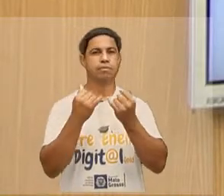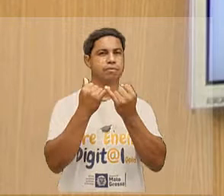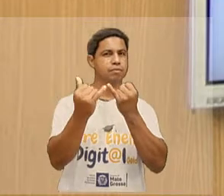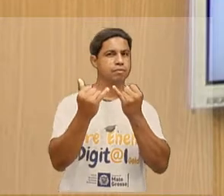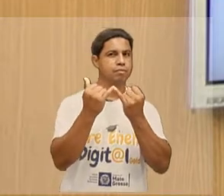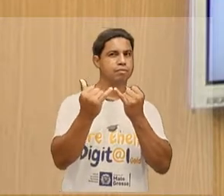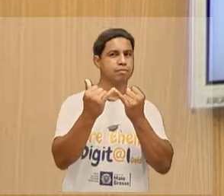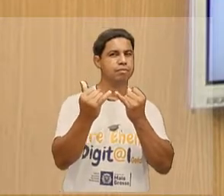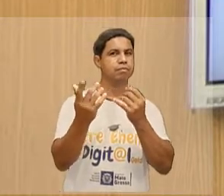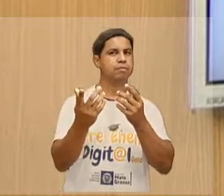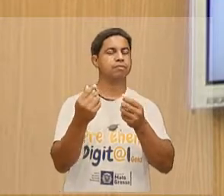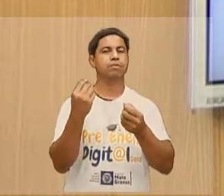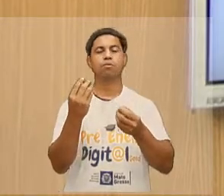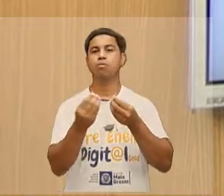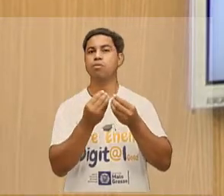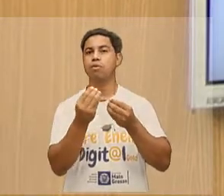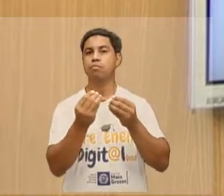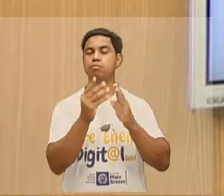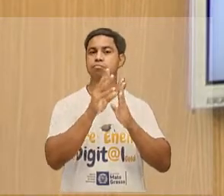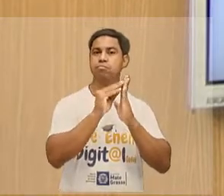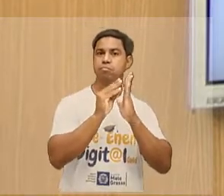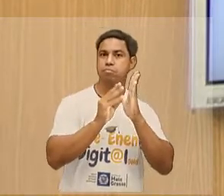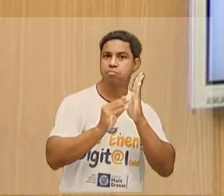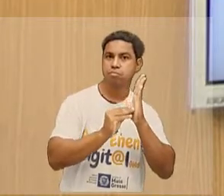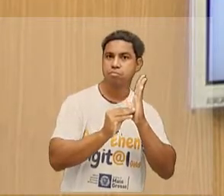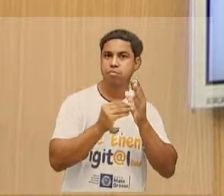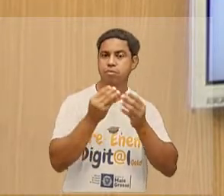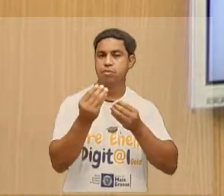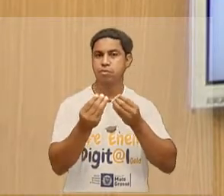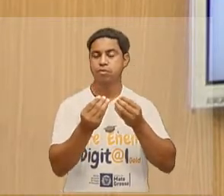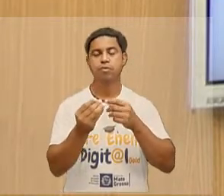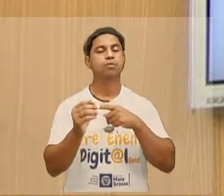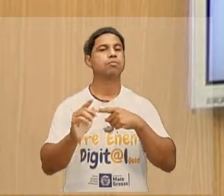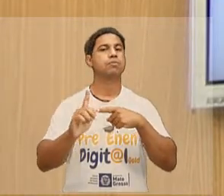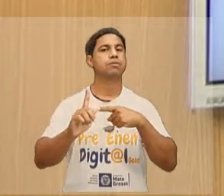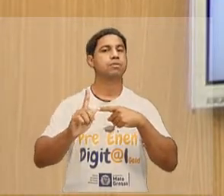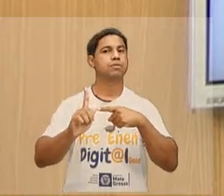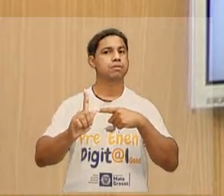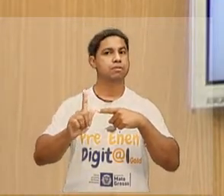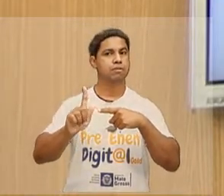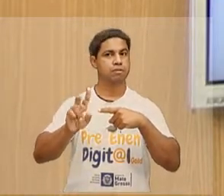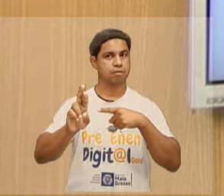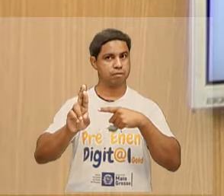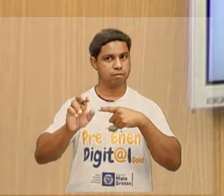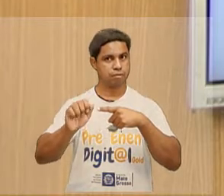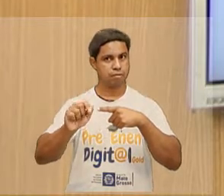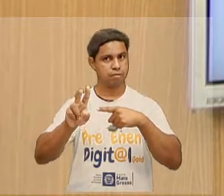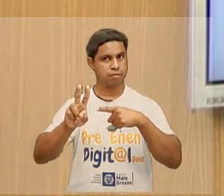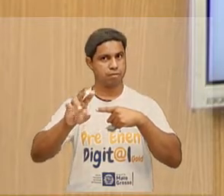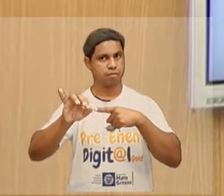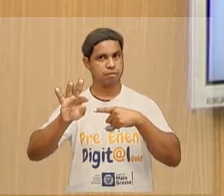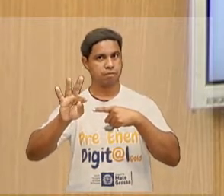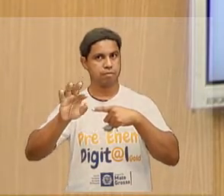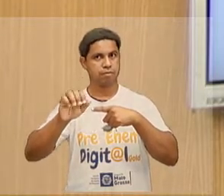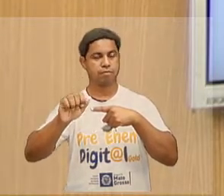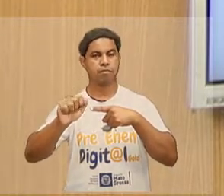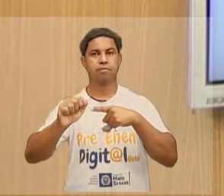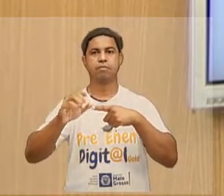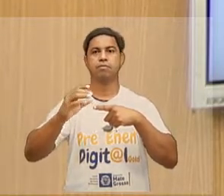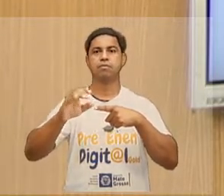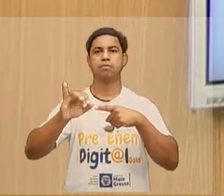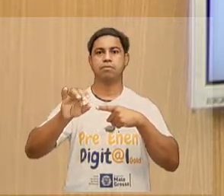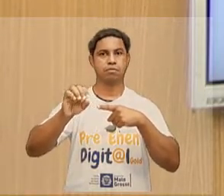qualitativamente desses conceitos. Gravitação universal fala de massa, de atração entre os corpos